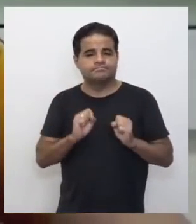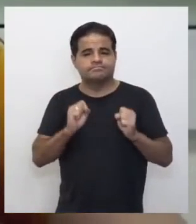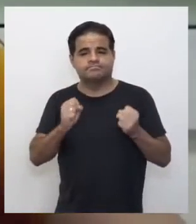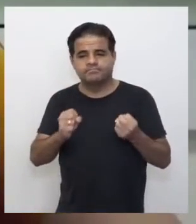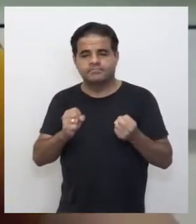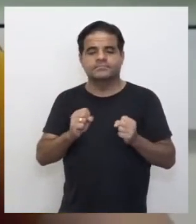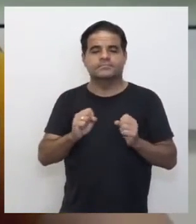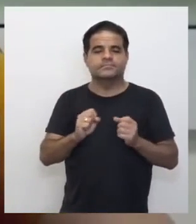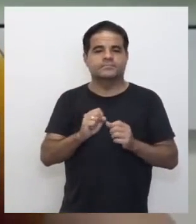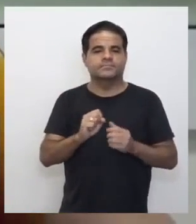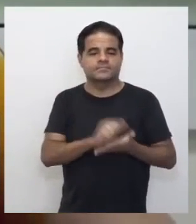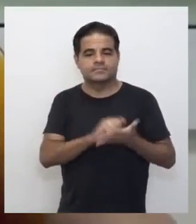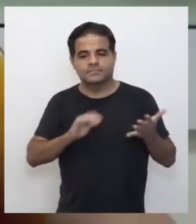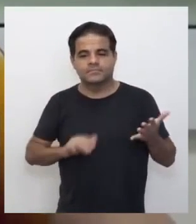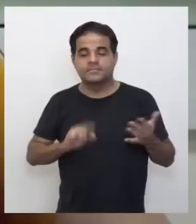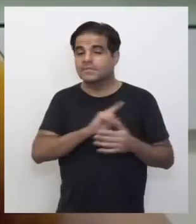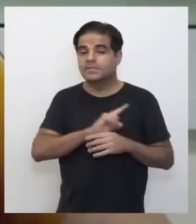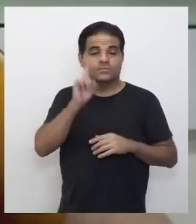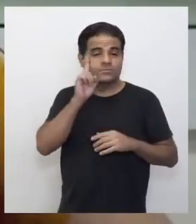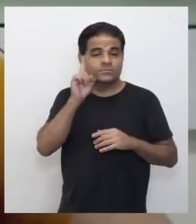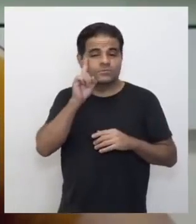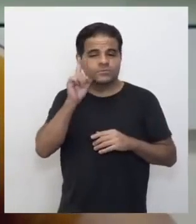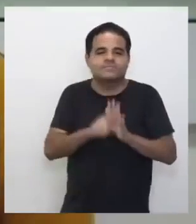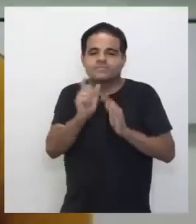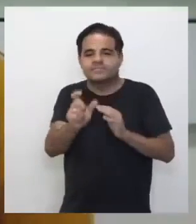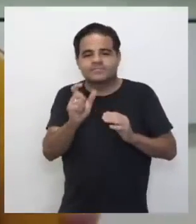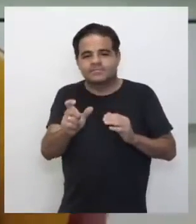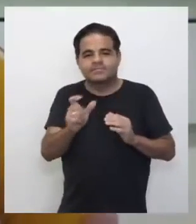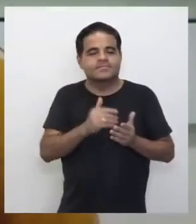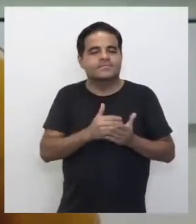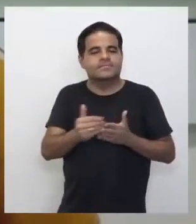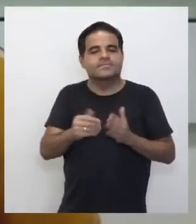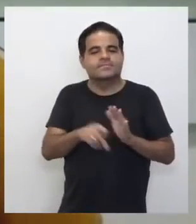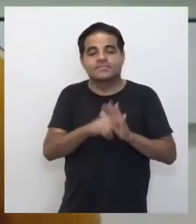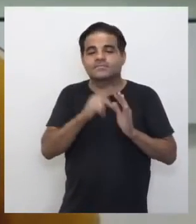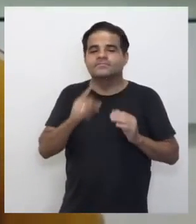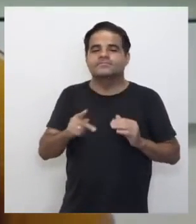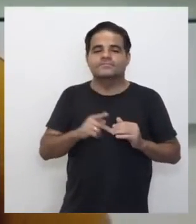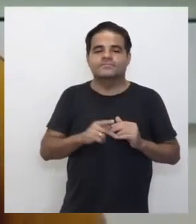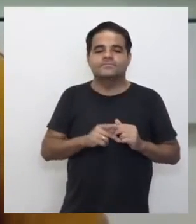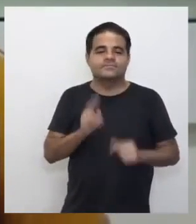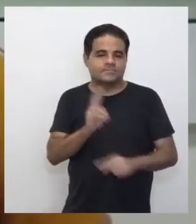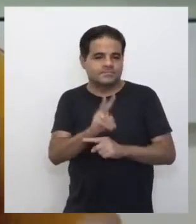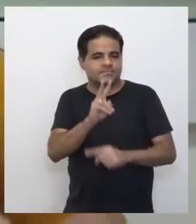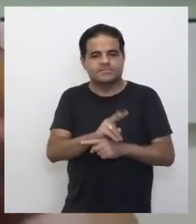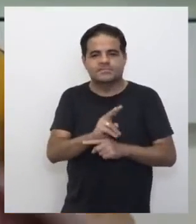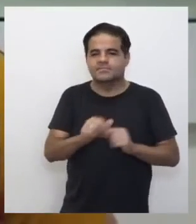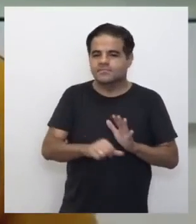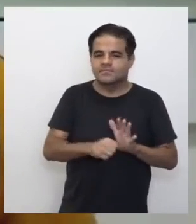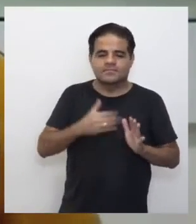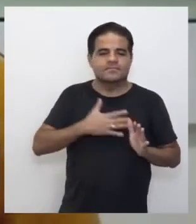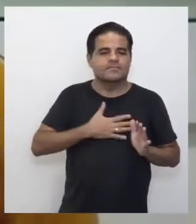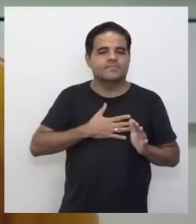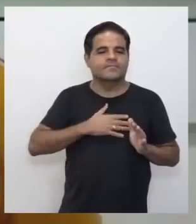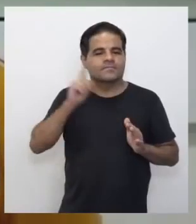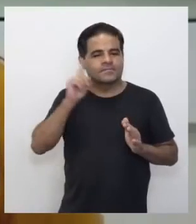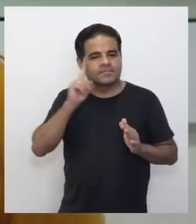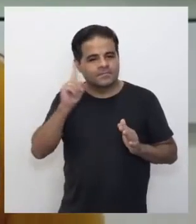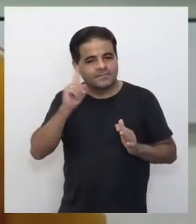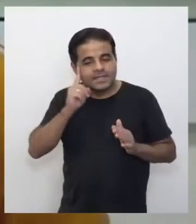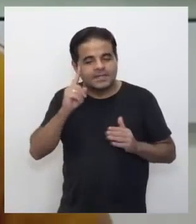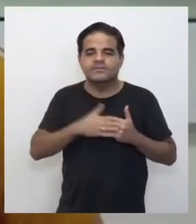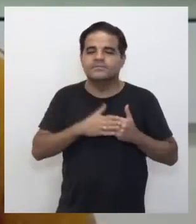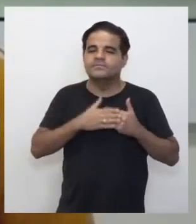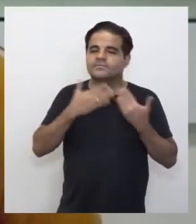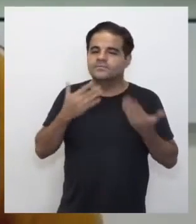uma atividade não cotidiana, tal como a ciência, a palavra mesmo, preciso resguardar primeiro a minha cotidianidade,